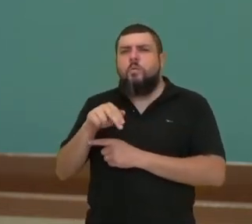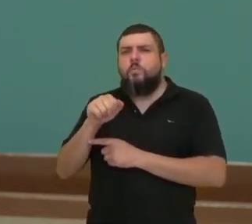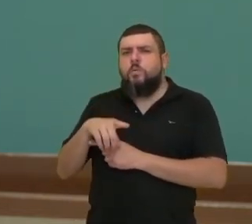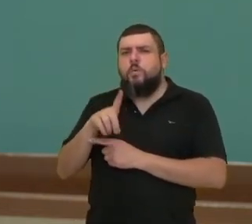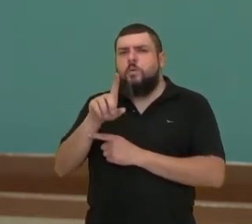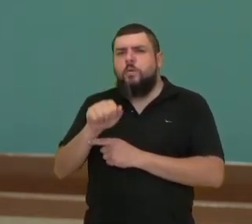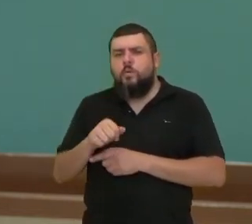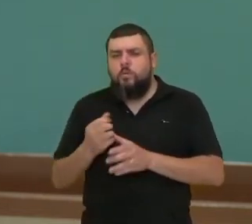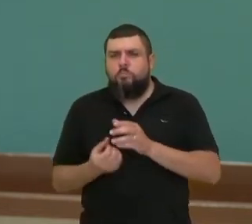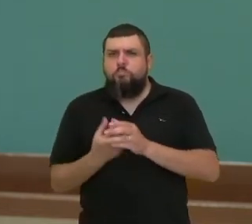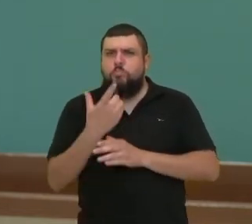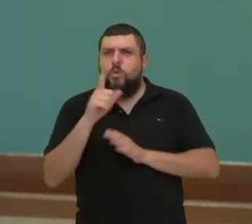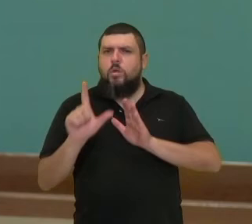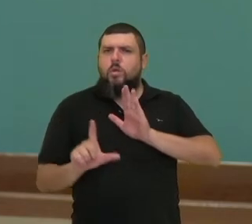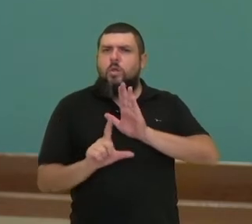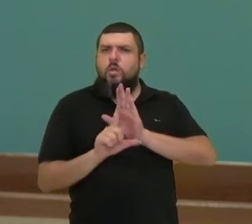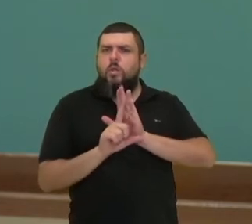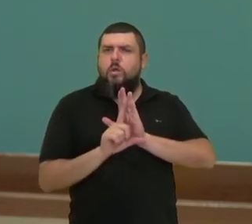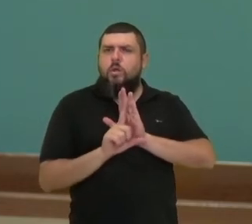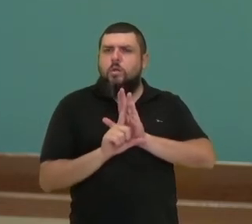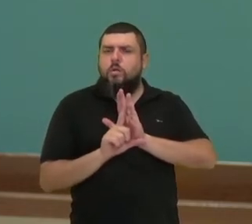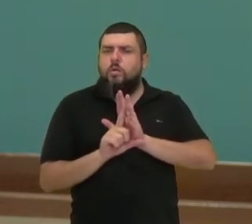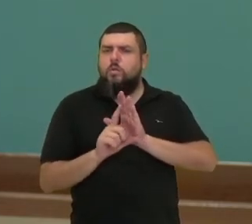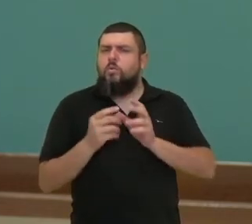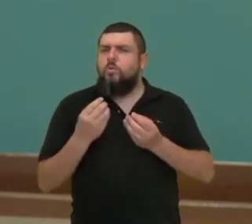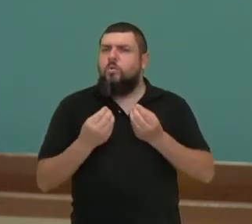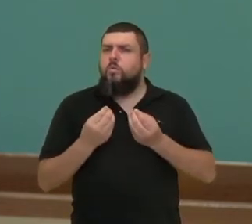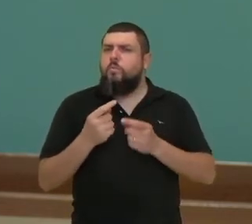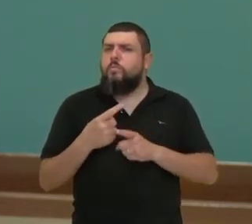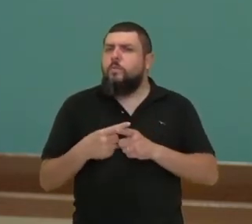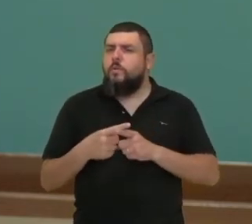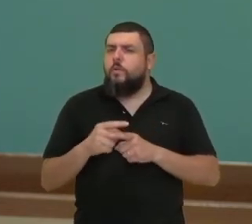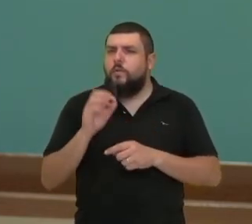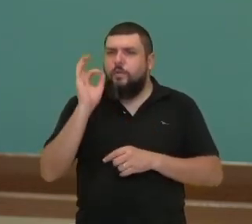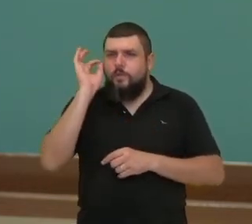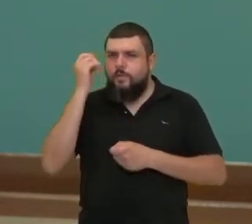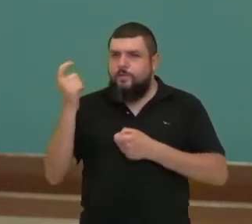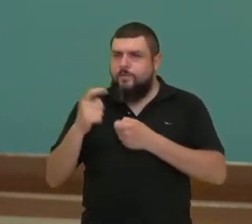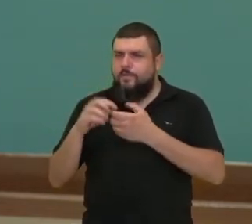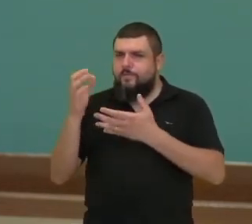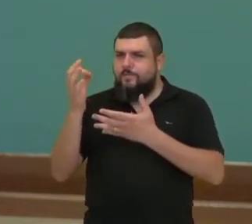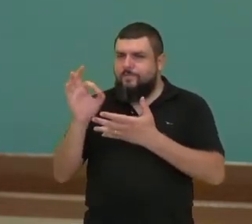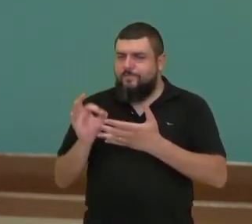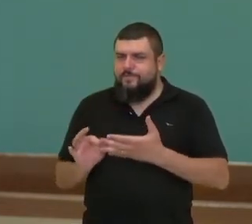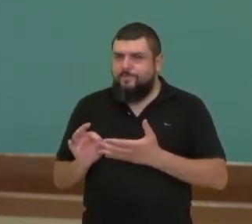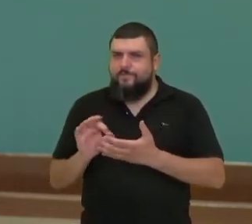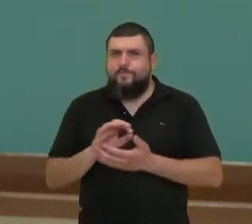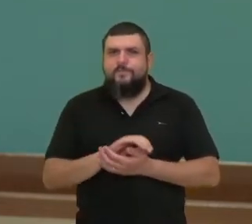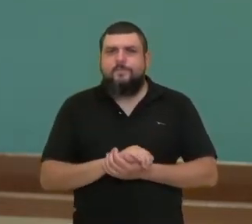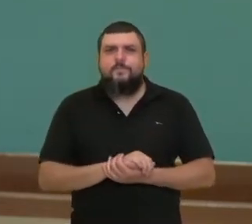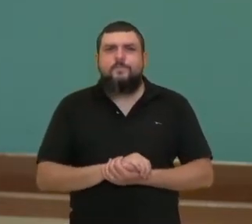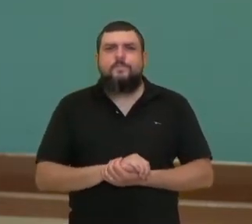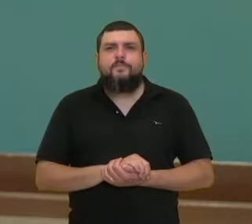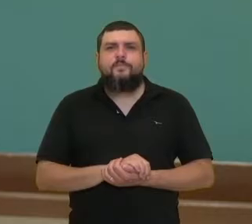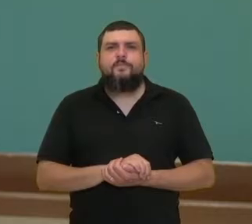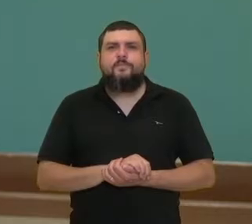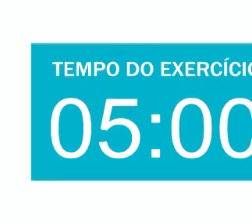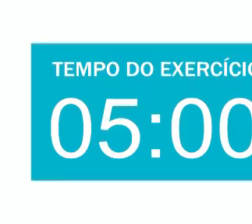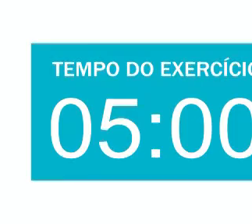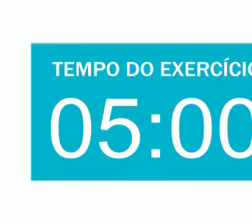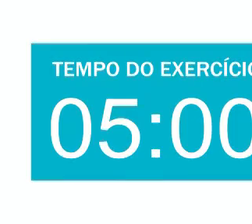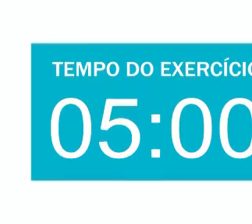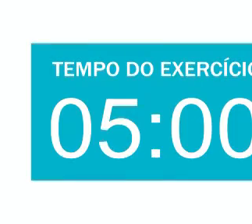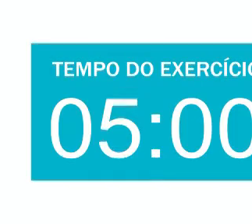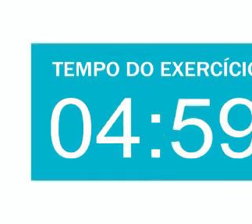que ela tomou essa atitude? Pensa um pouquinho aí, reflete, que eu volto já já para responder essa questão com